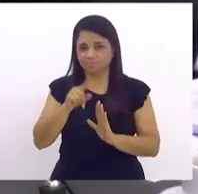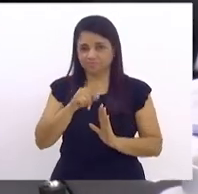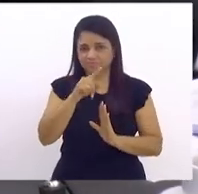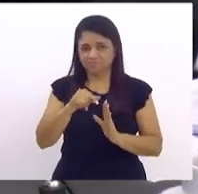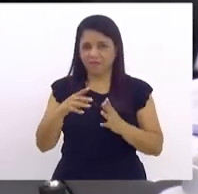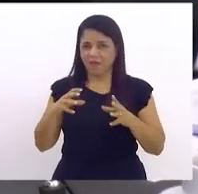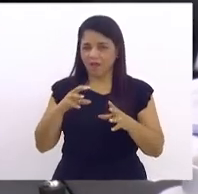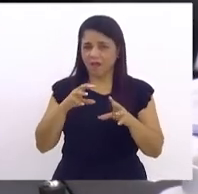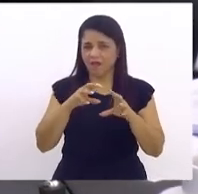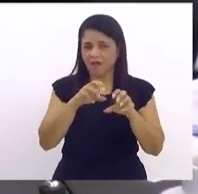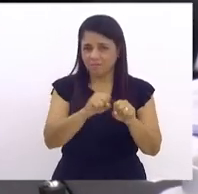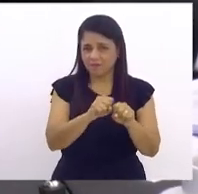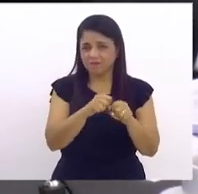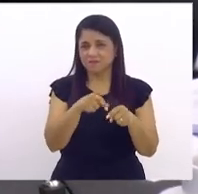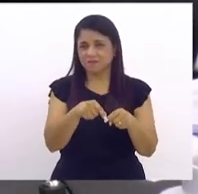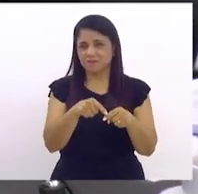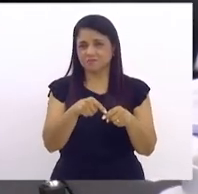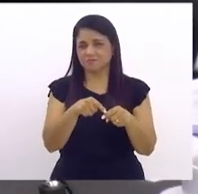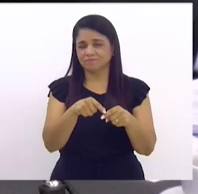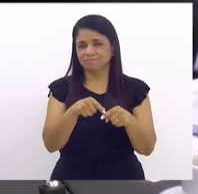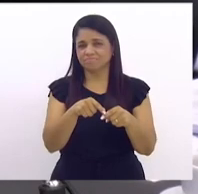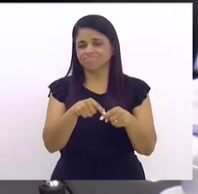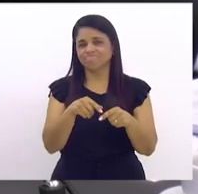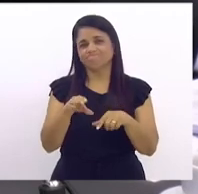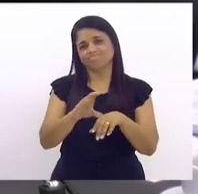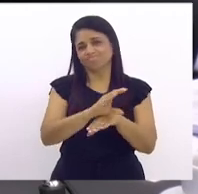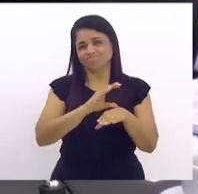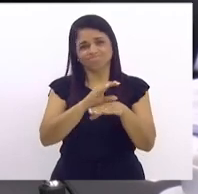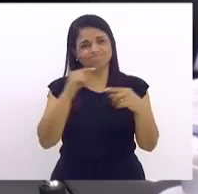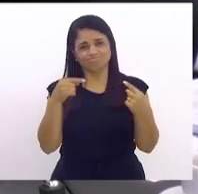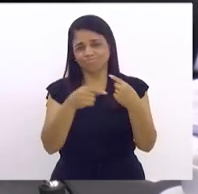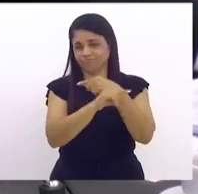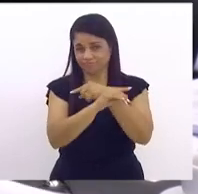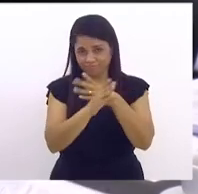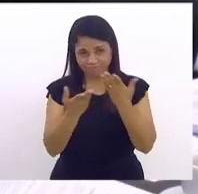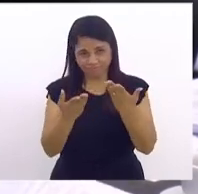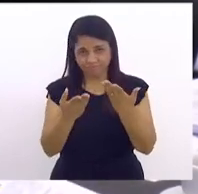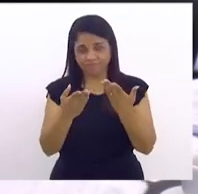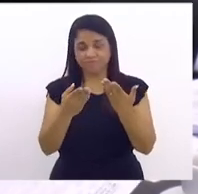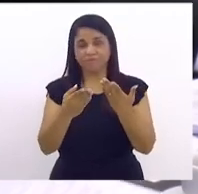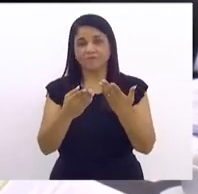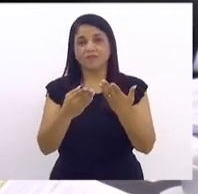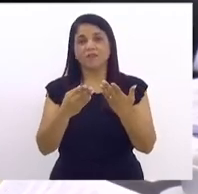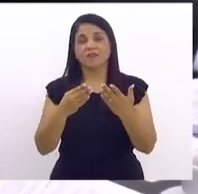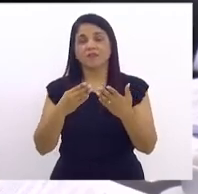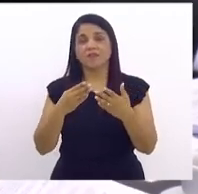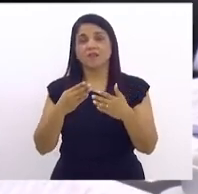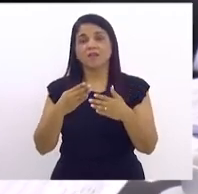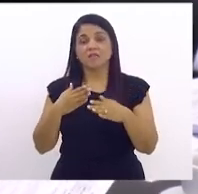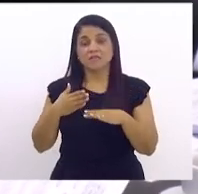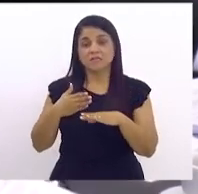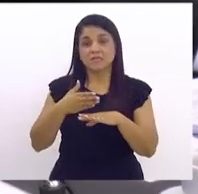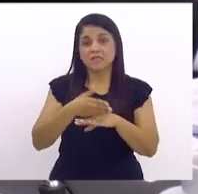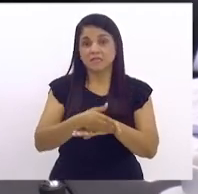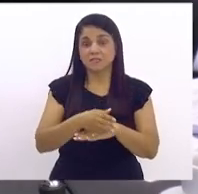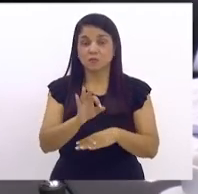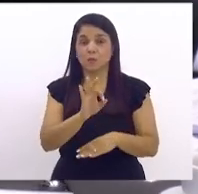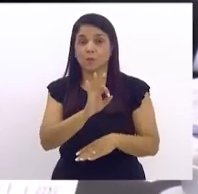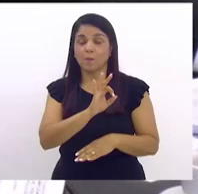apreensão. Era um projeto flagrantemente inconstitucional, porque ele adentra os limites do poder de